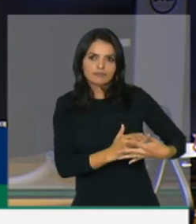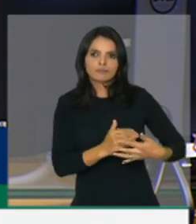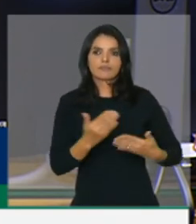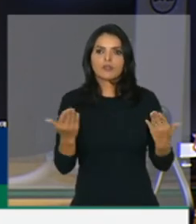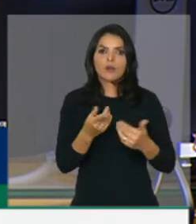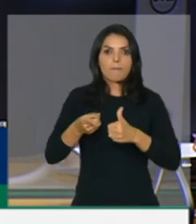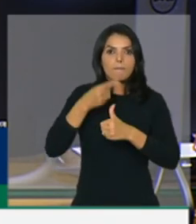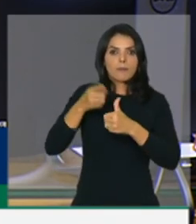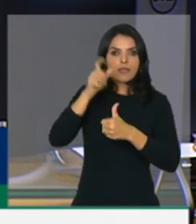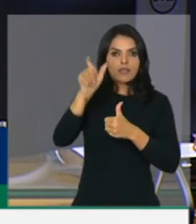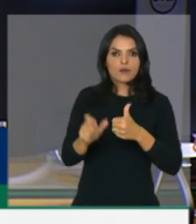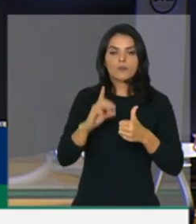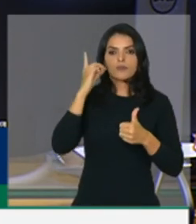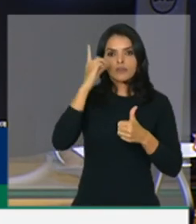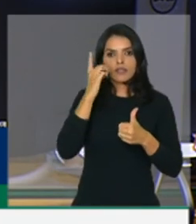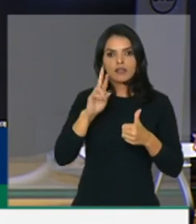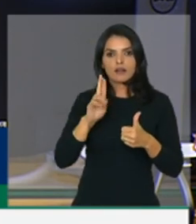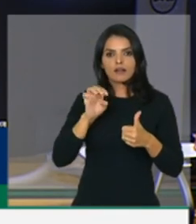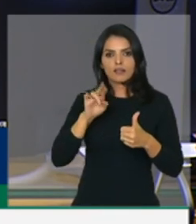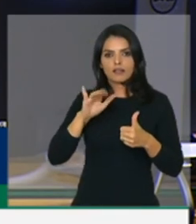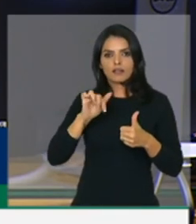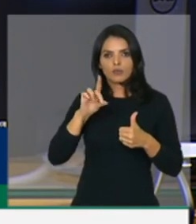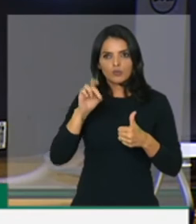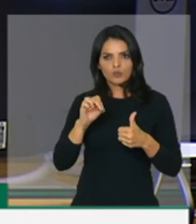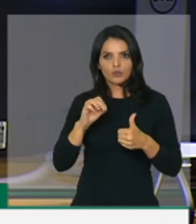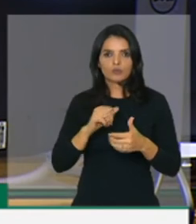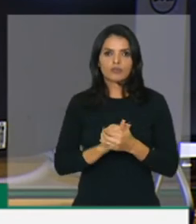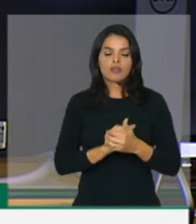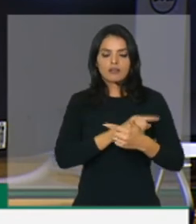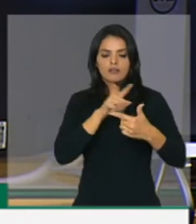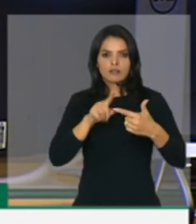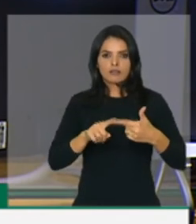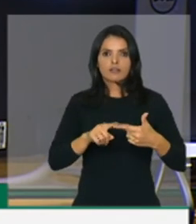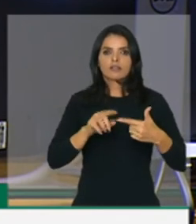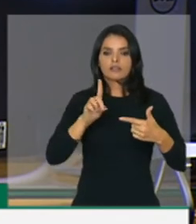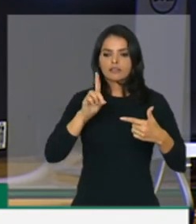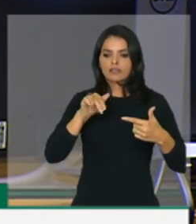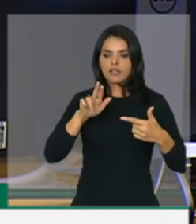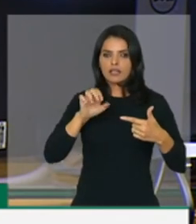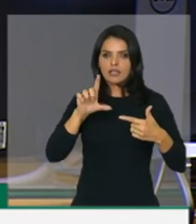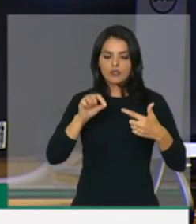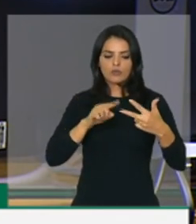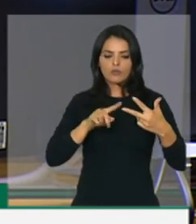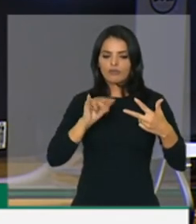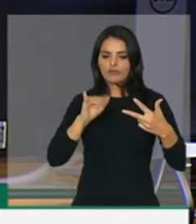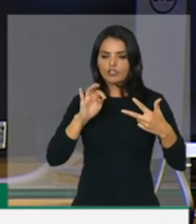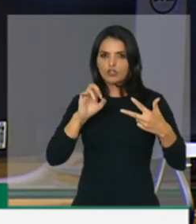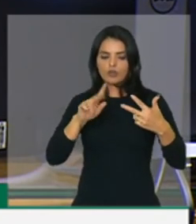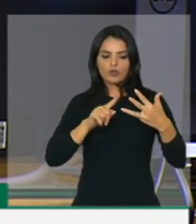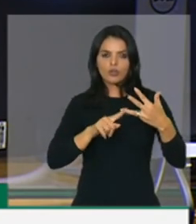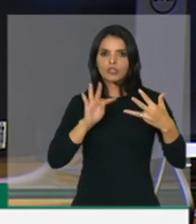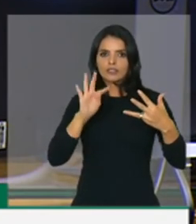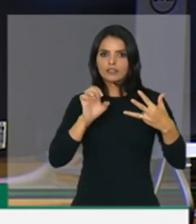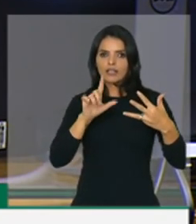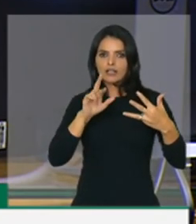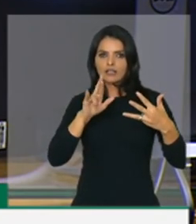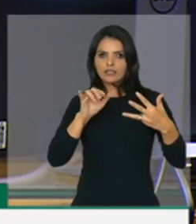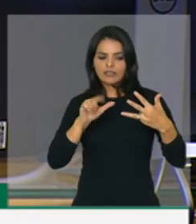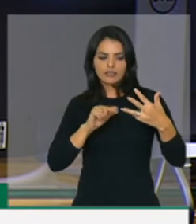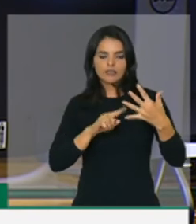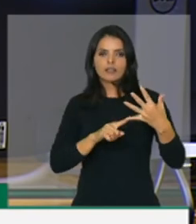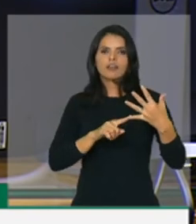primeiro inscrito, o deputado Renildo Calheiros. Na sequência, deputado Danilo Cabral, Vitor Hugo, Talíria Petrone, Ricardo Barros,